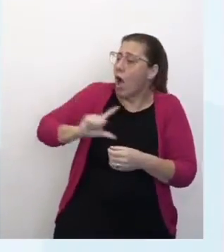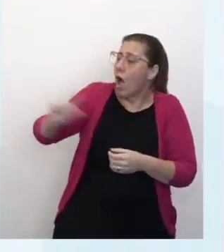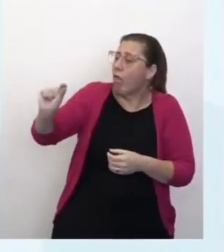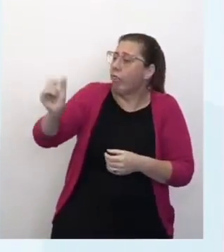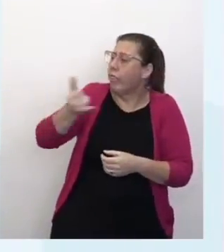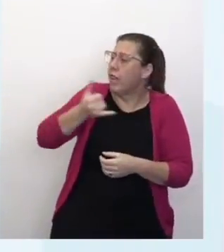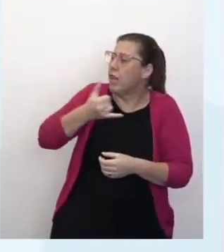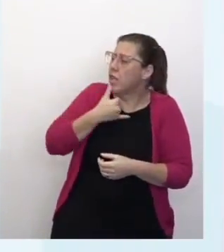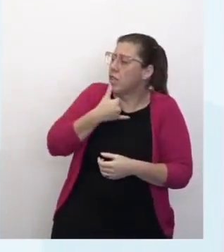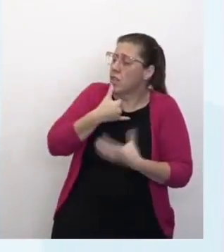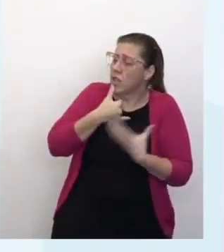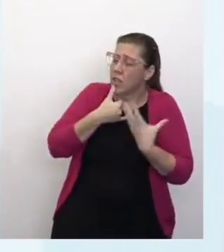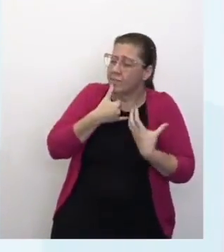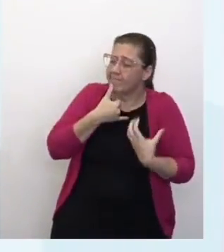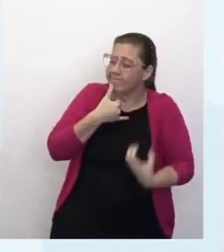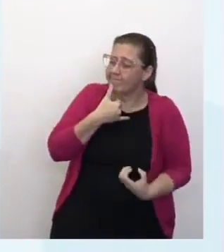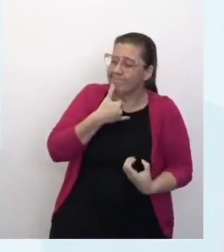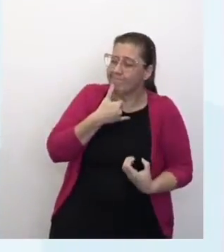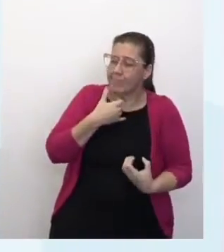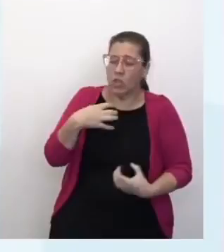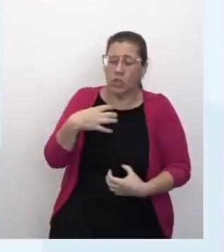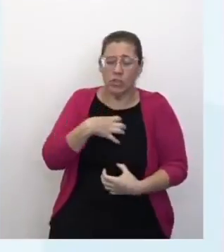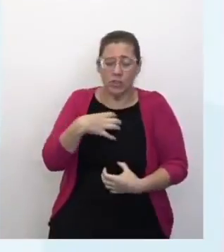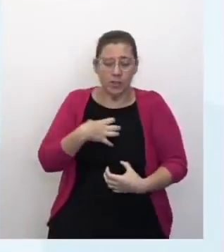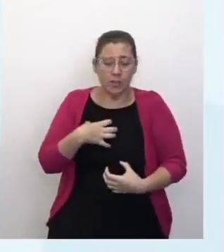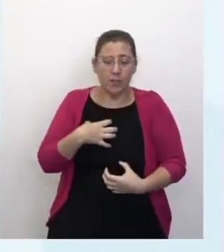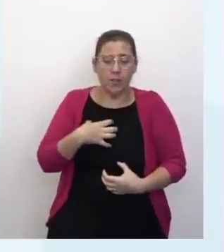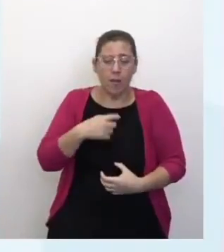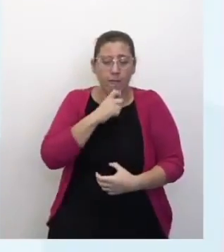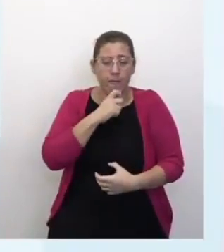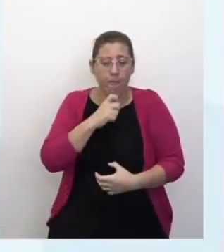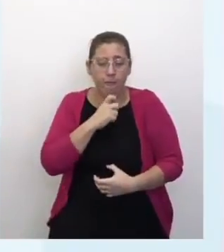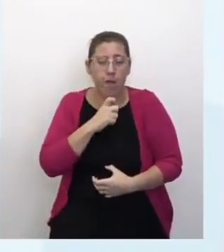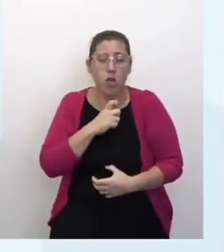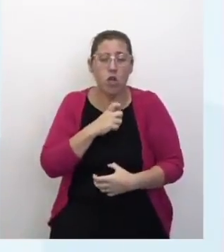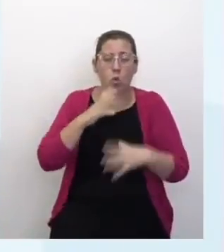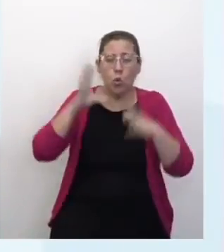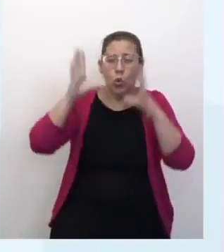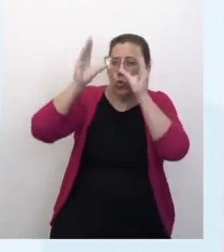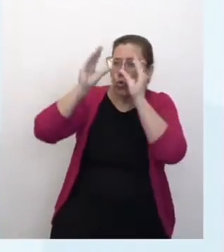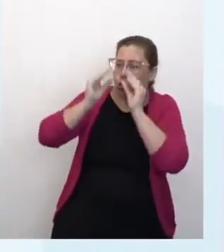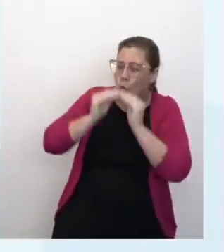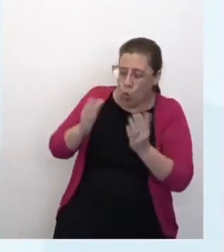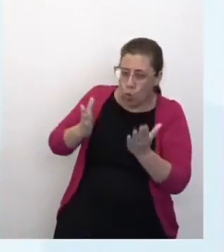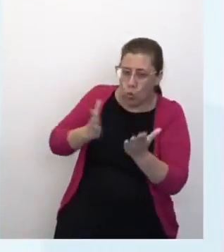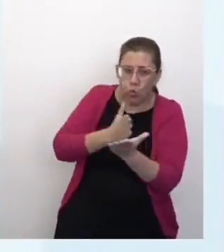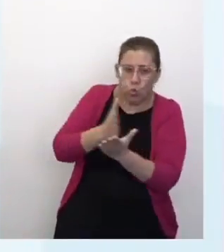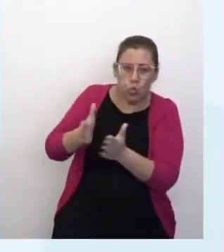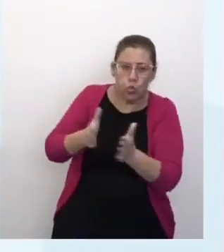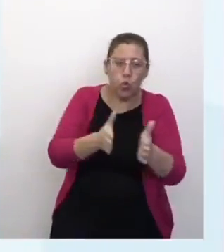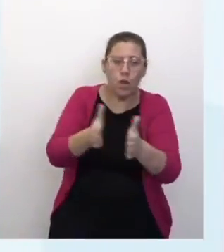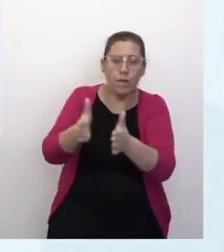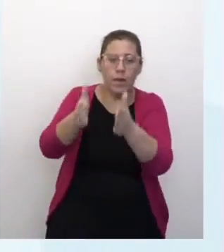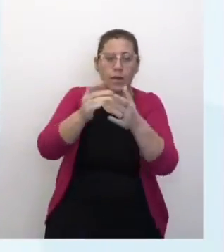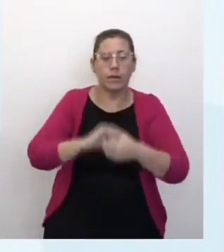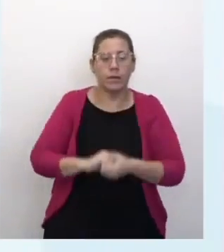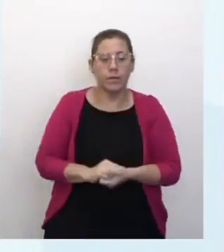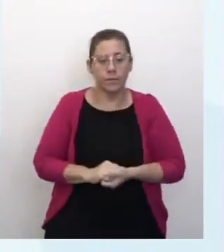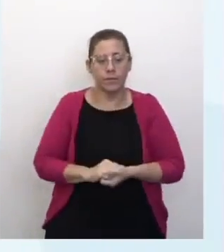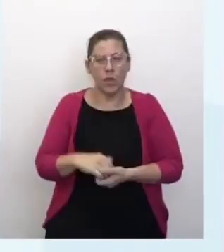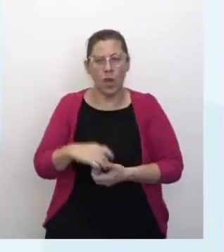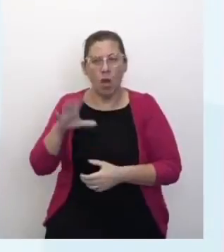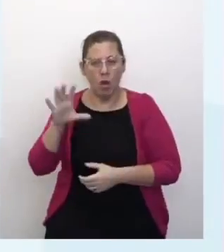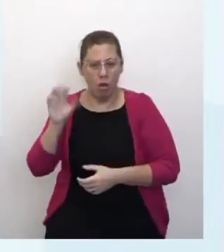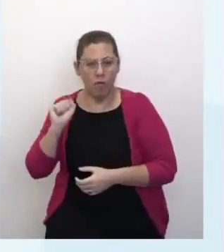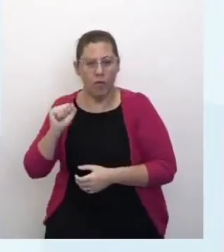sozinho, cansado à treva e o frio do meu peito, ao frio e à treva que há pelo caminho? Ouves? É